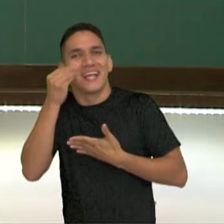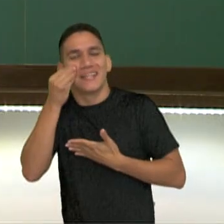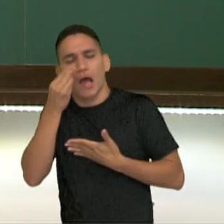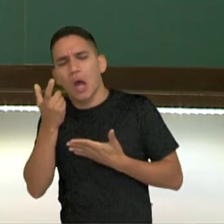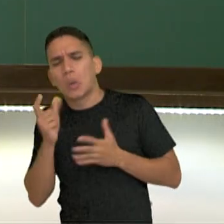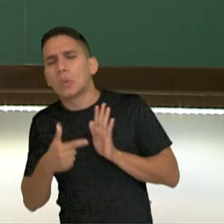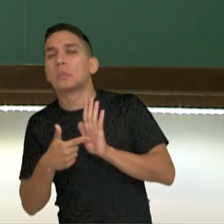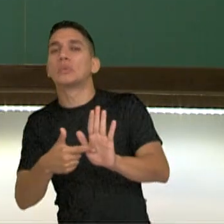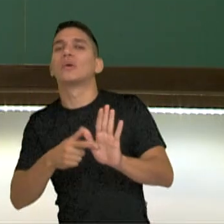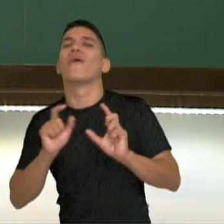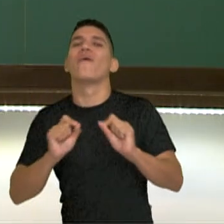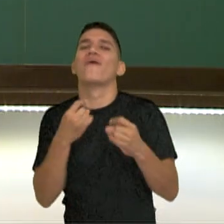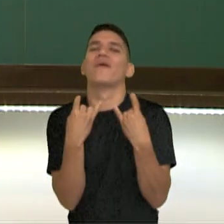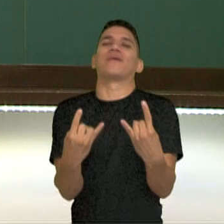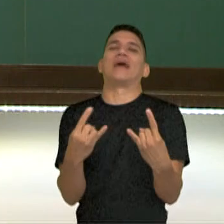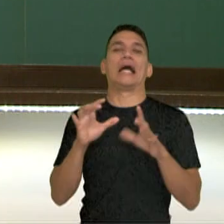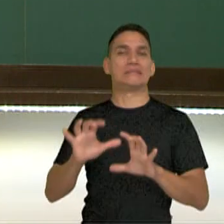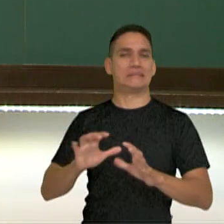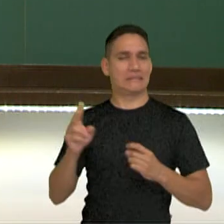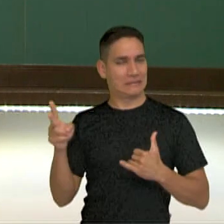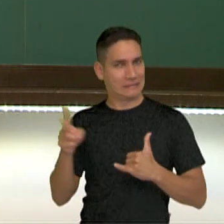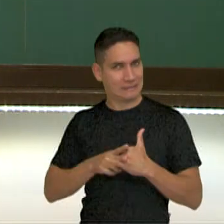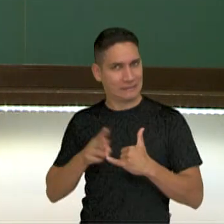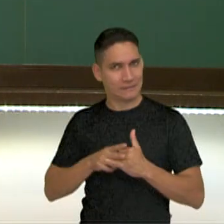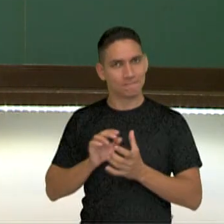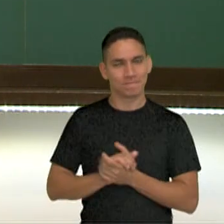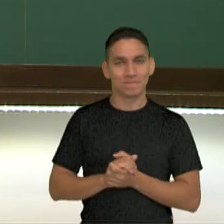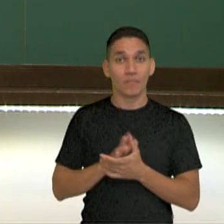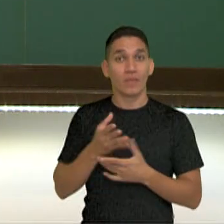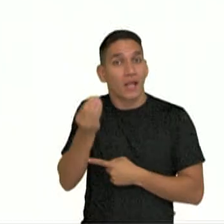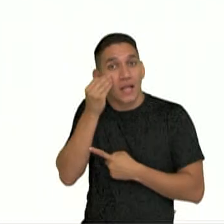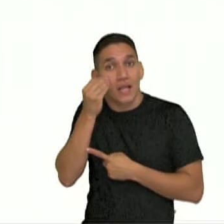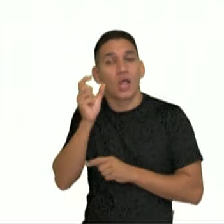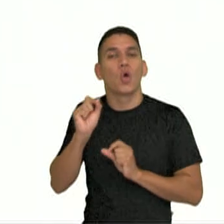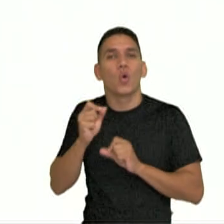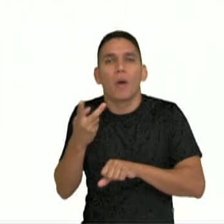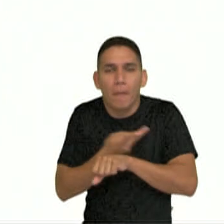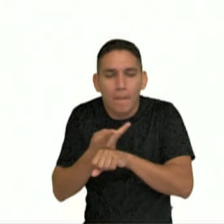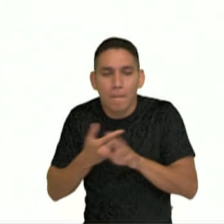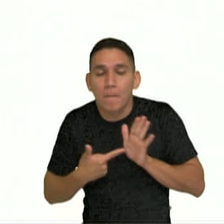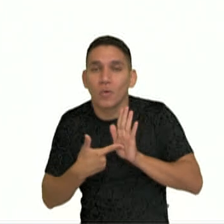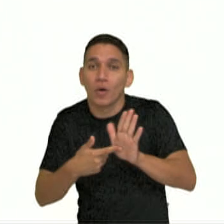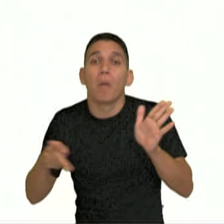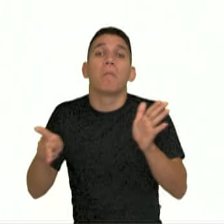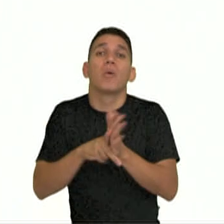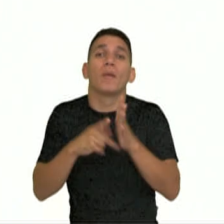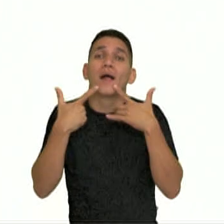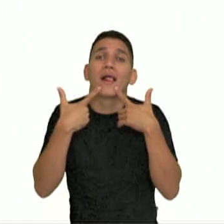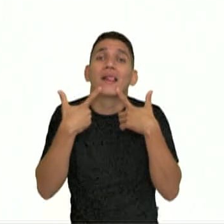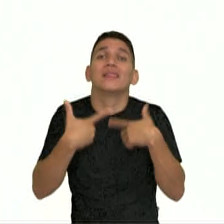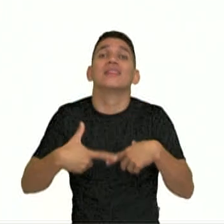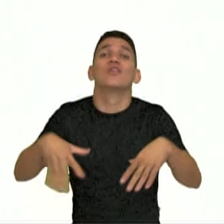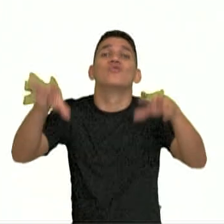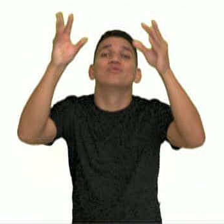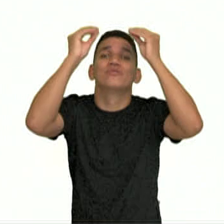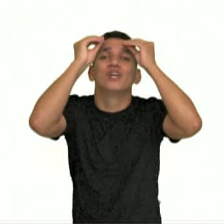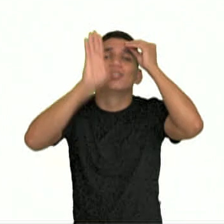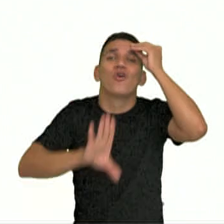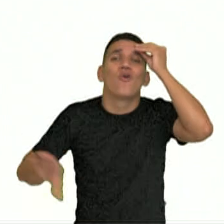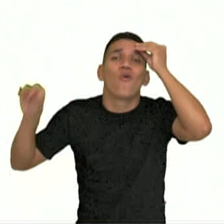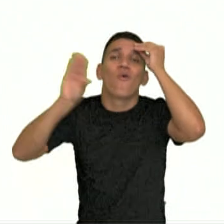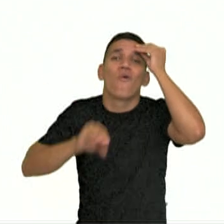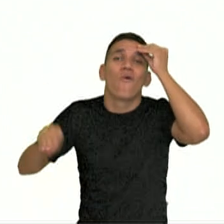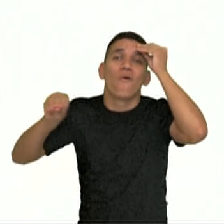retratar os verbos desta forma? Então, o autor buscou reproduzir a linguagem oral,